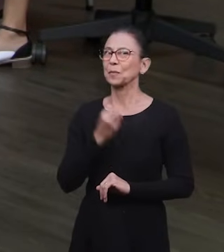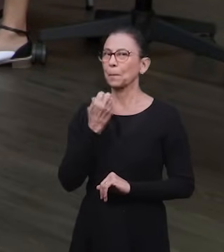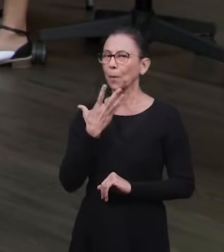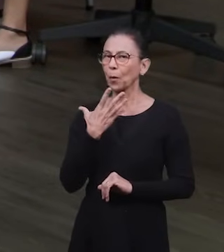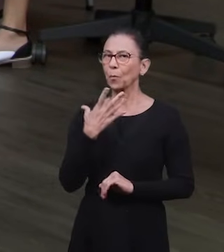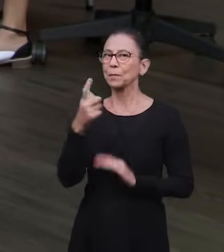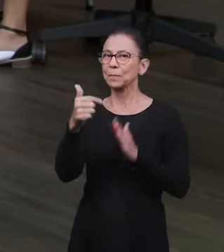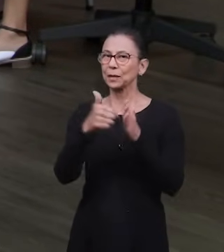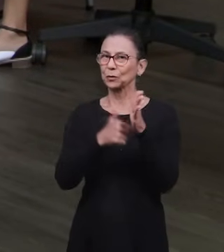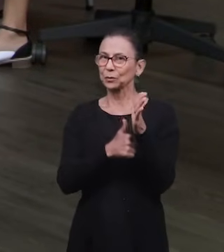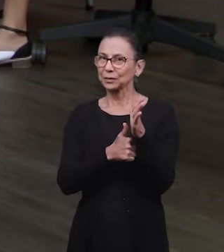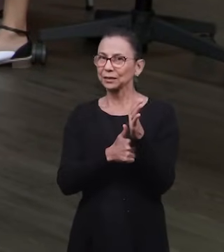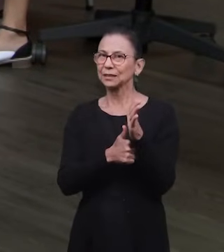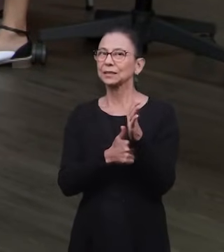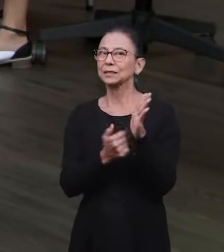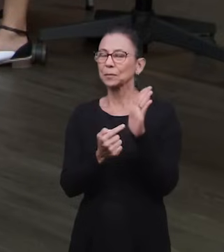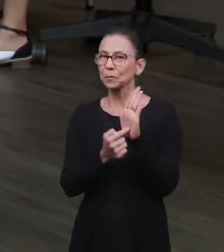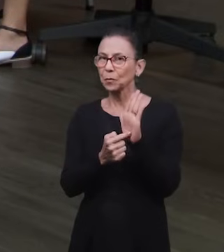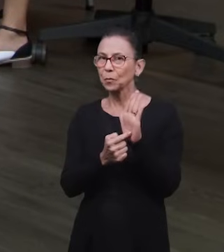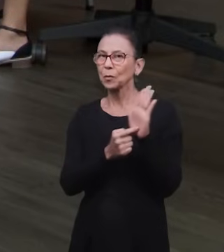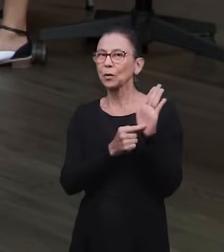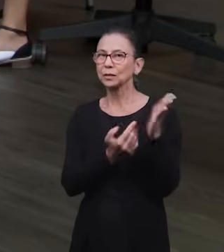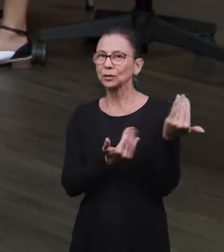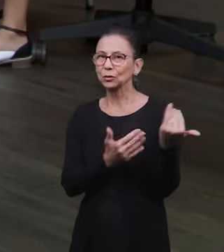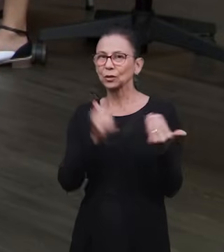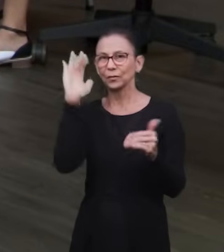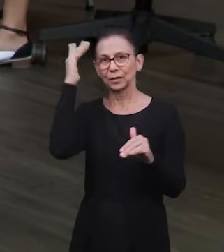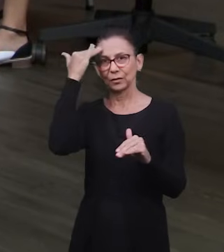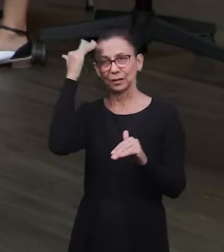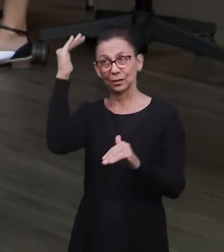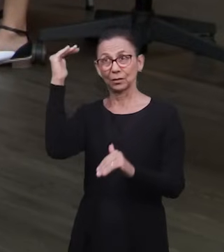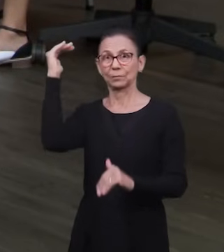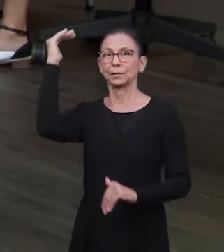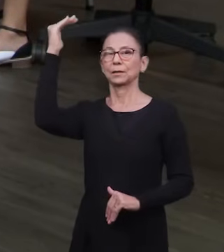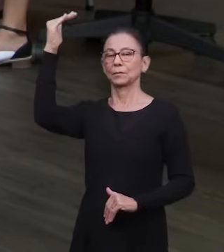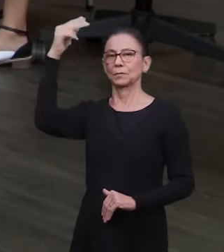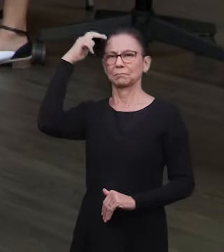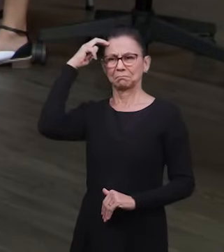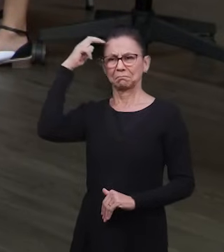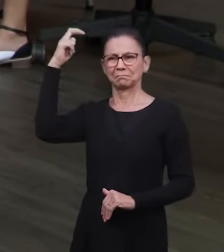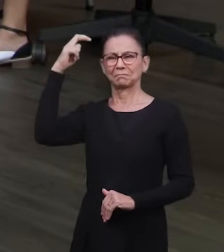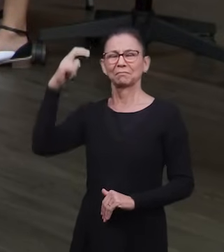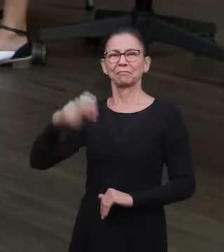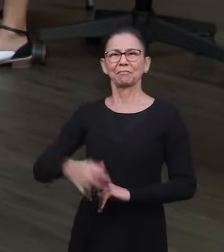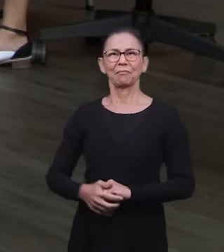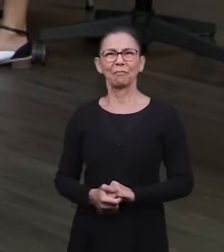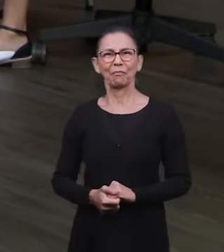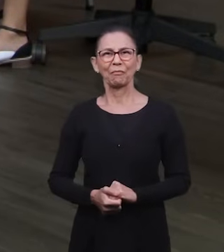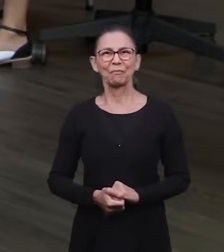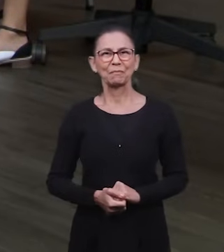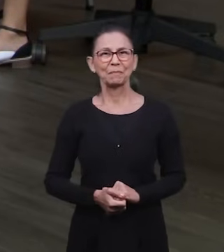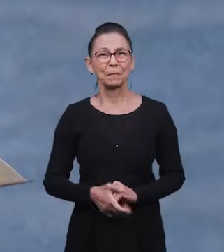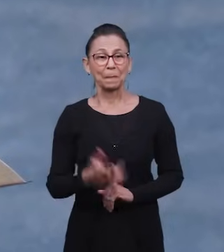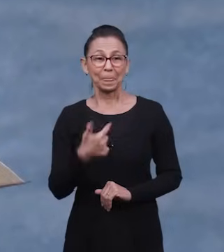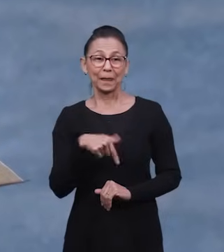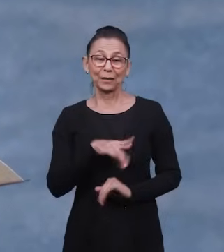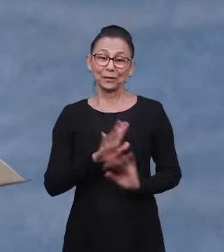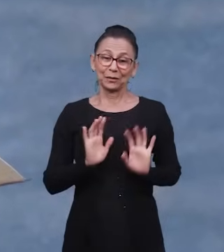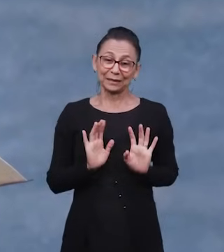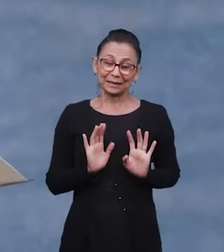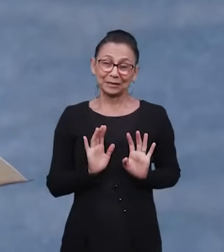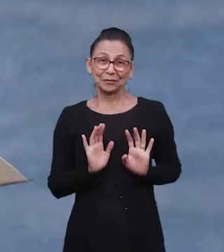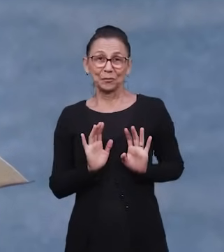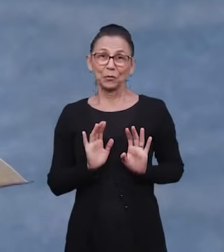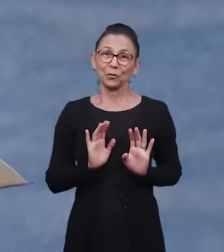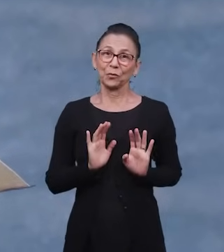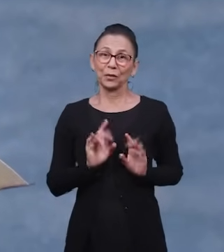são muito bem feitas, muito bem elaboradas, mostra o grau de entendimento dos jovens, né, pela inteligência das perguntas, e o